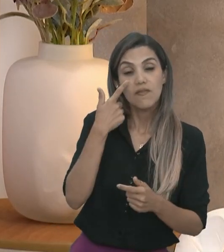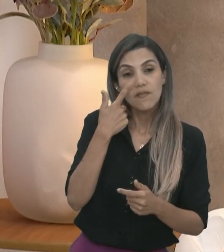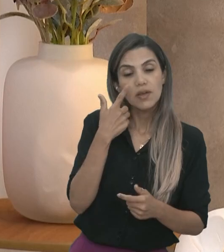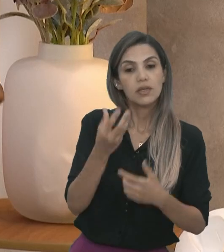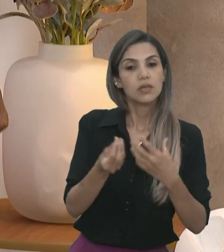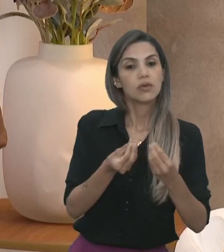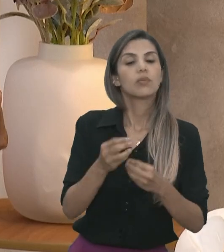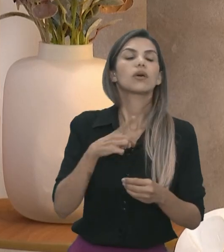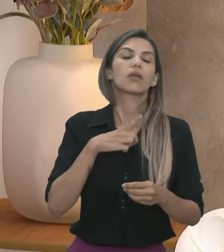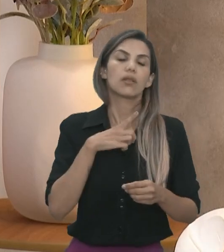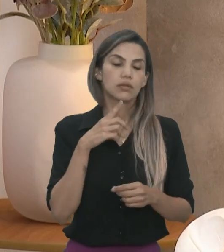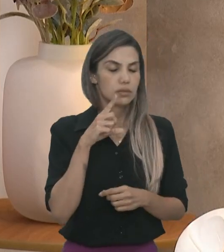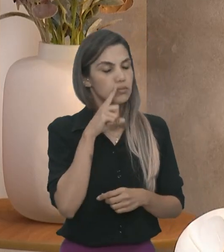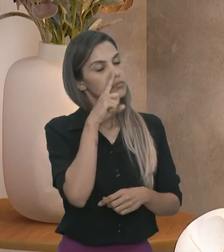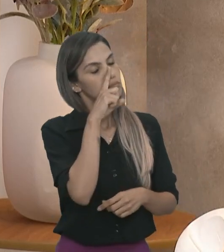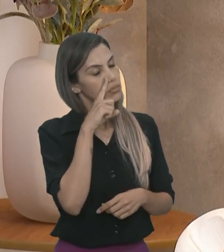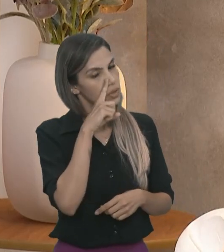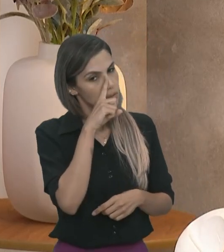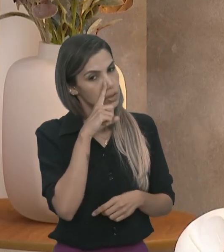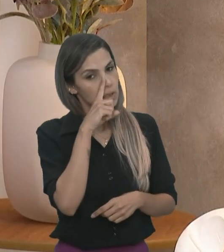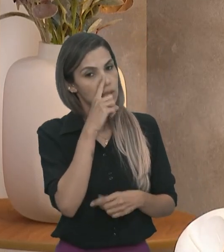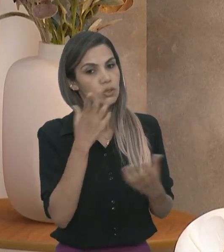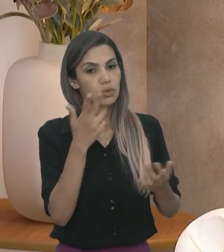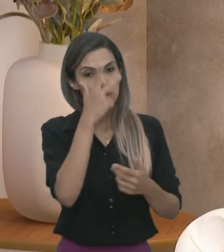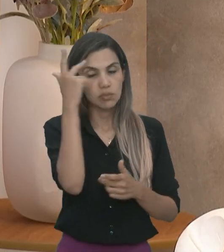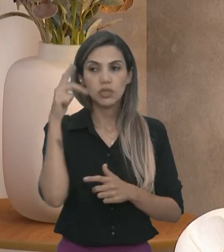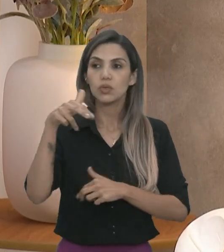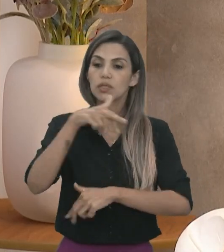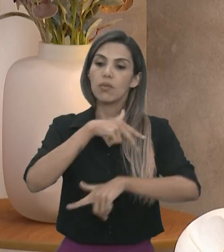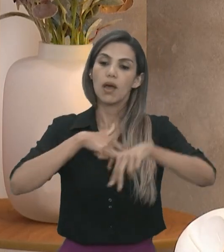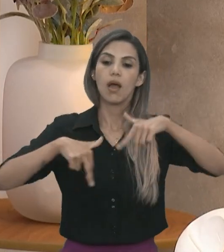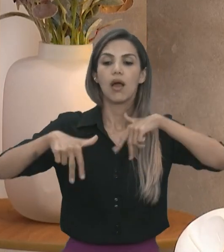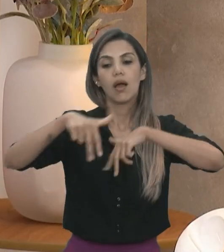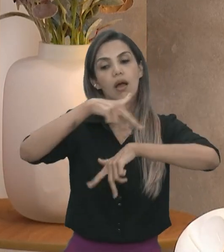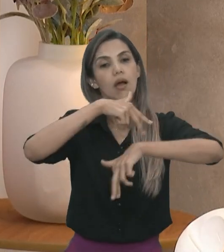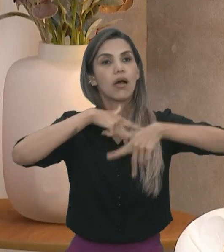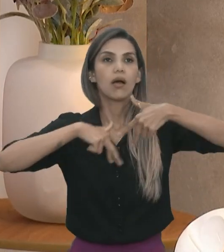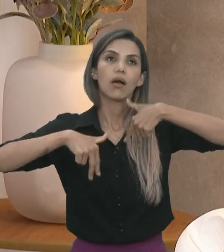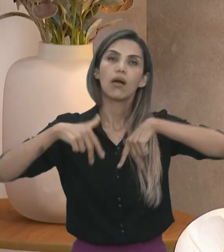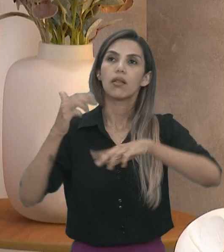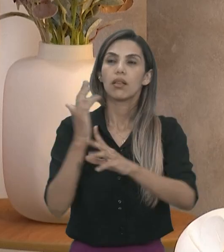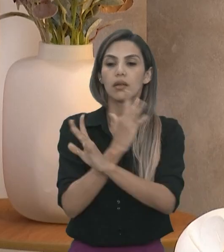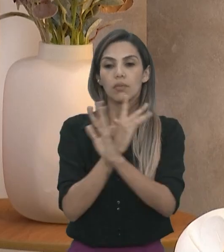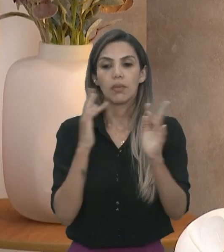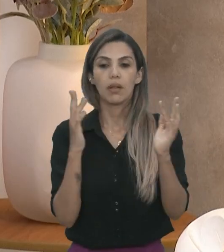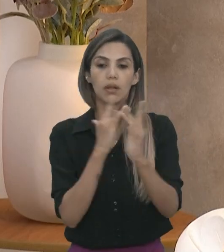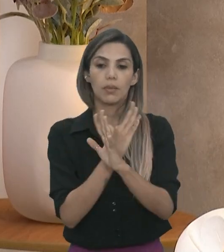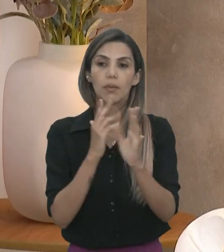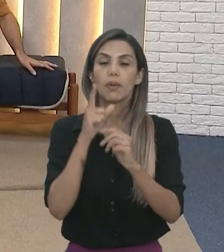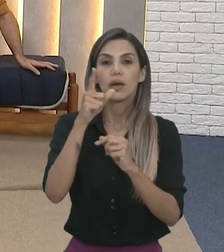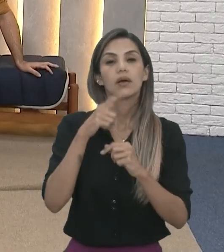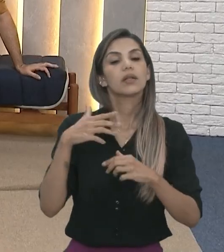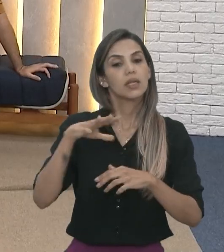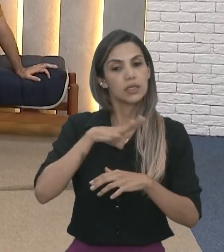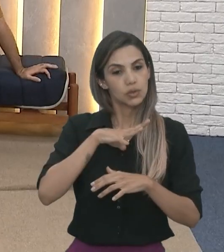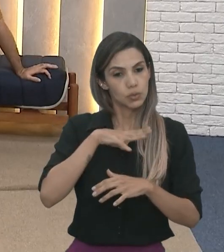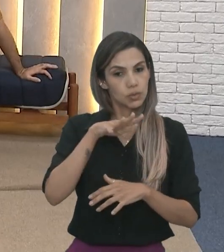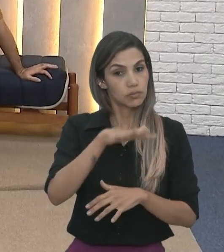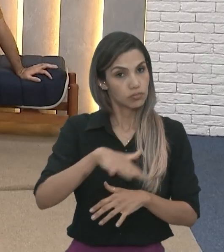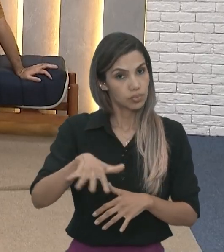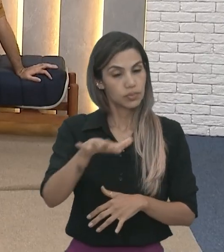mostrar que ali existe um risco eminente para quem circula no dia a dia pelo centro da cidade. E são vias